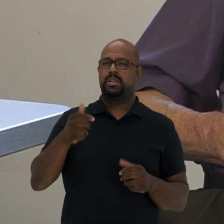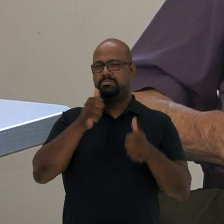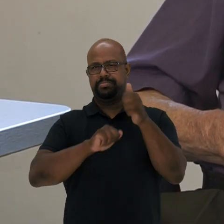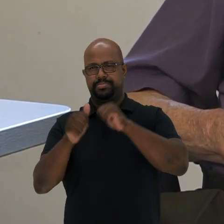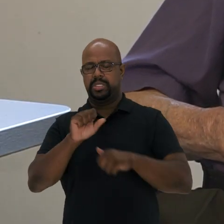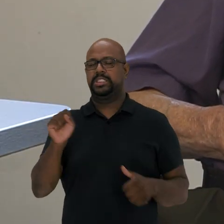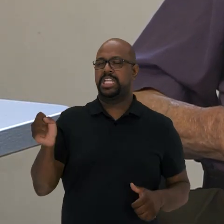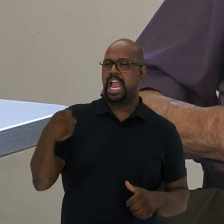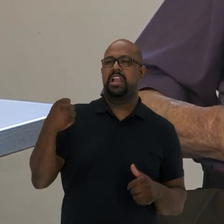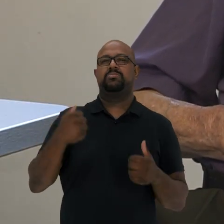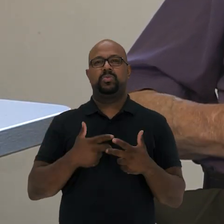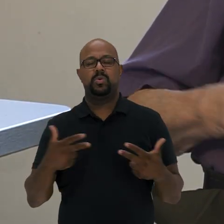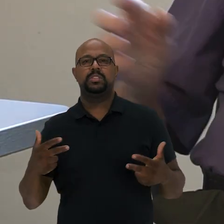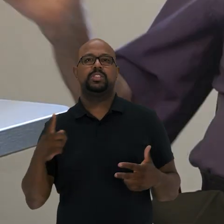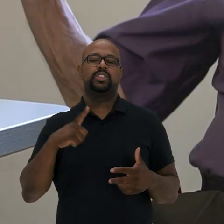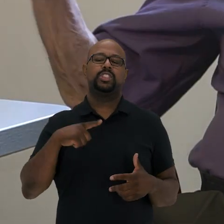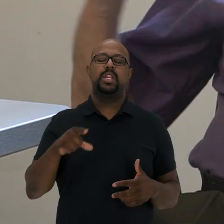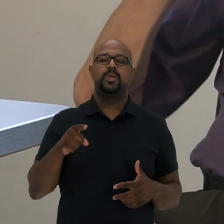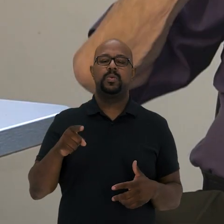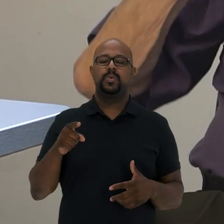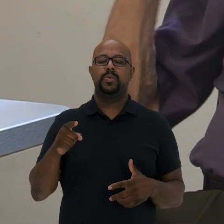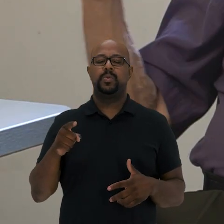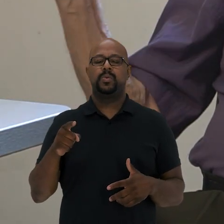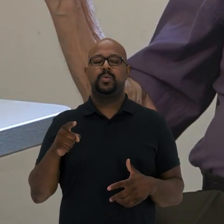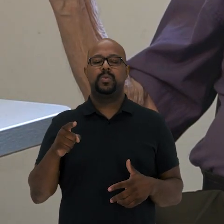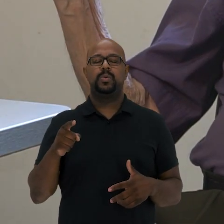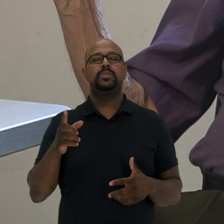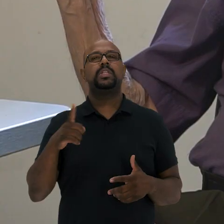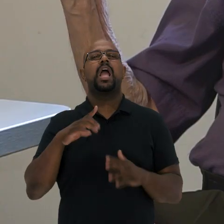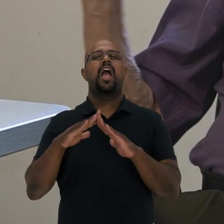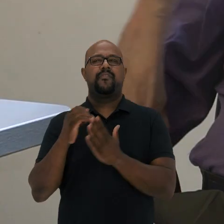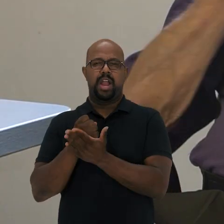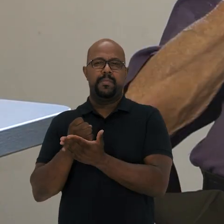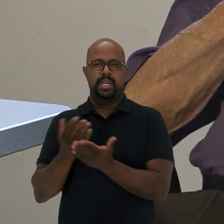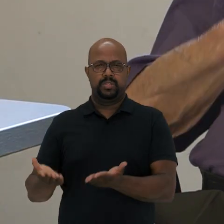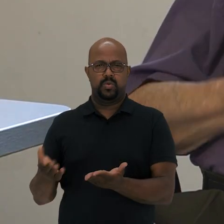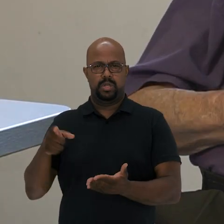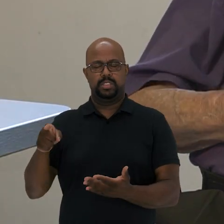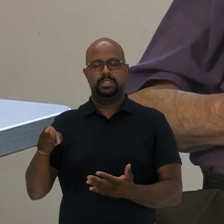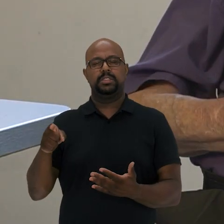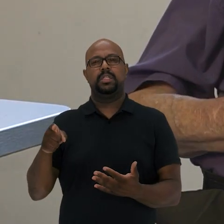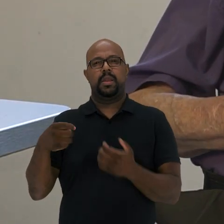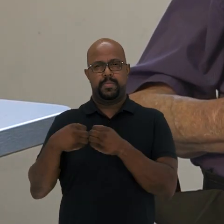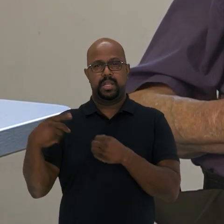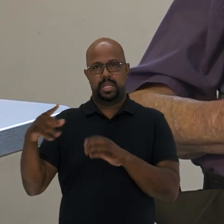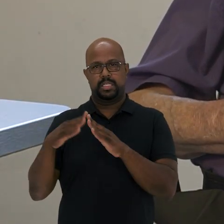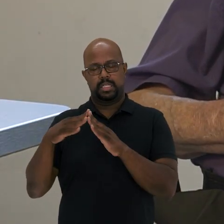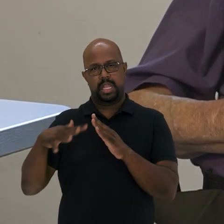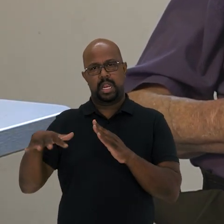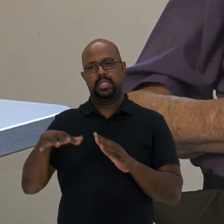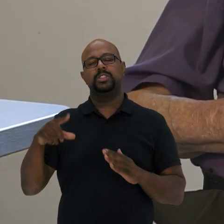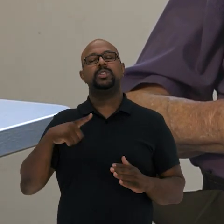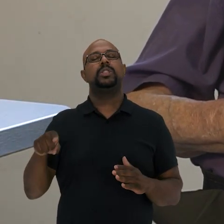das cervejadas, essas coisas, né? Tinha ali onde tem a farmácia, ali, perto da casa